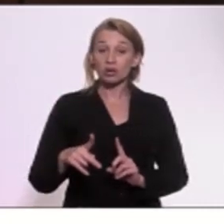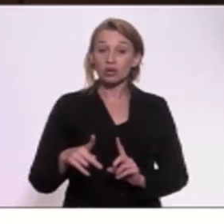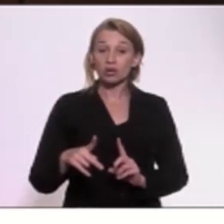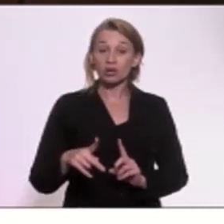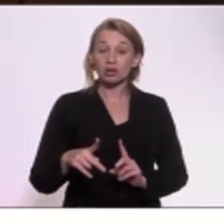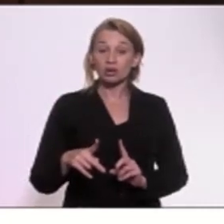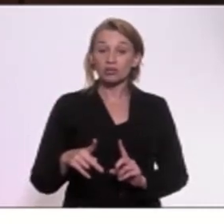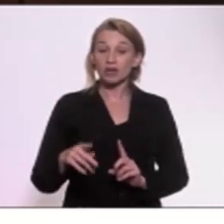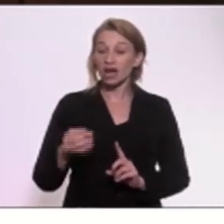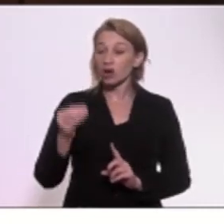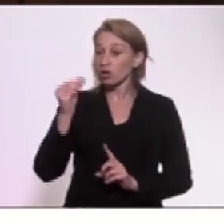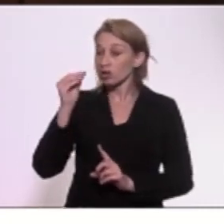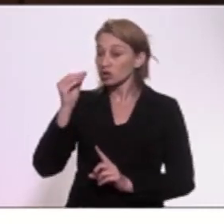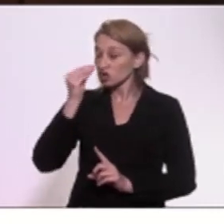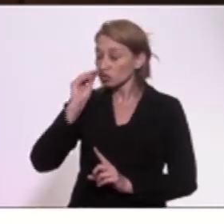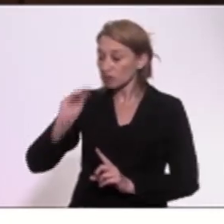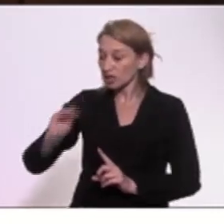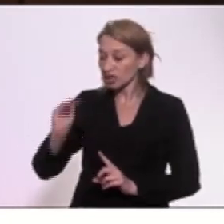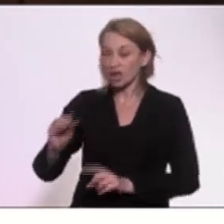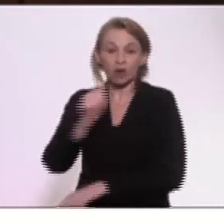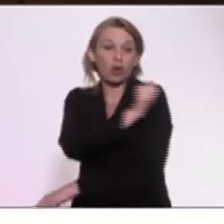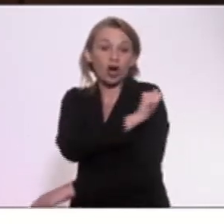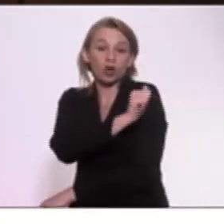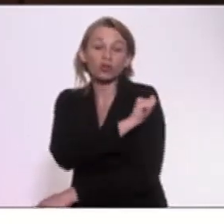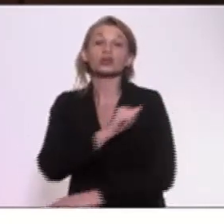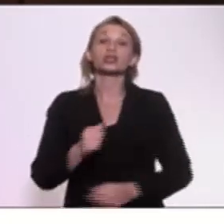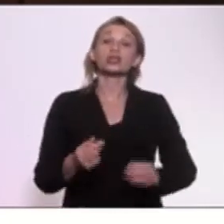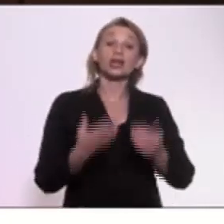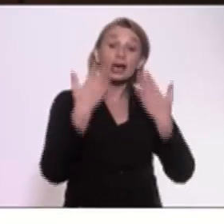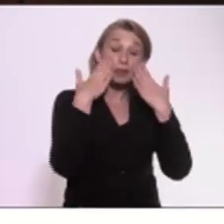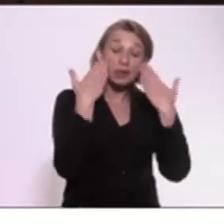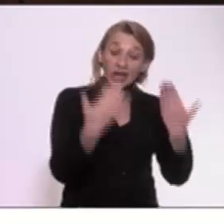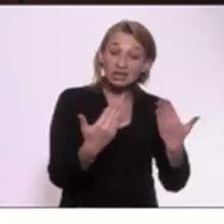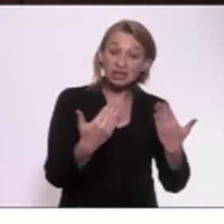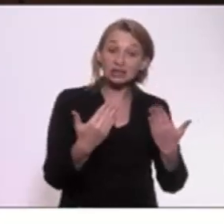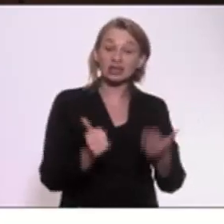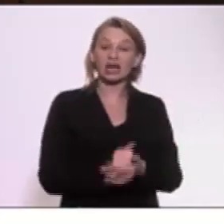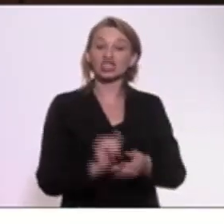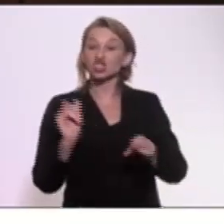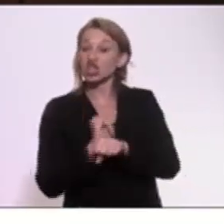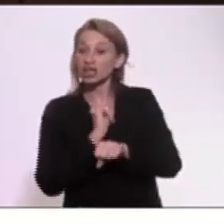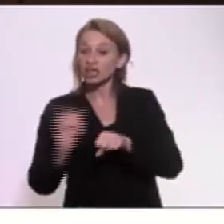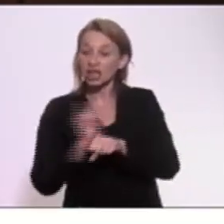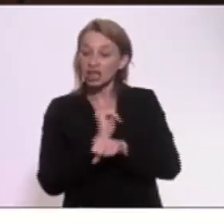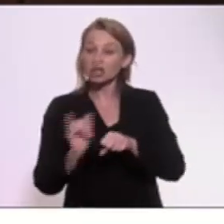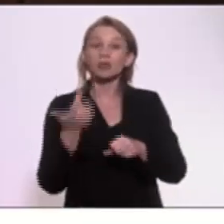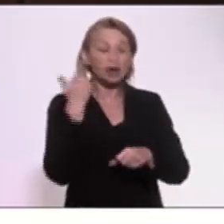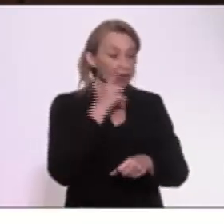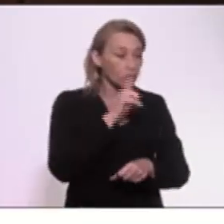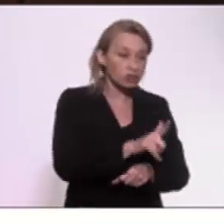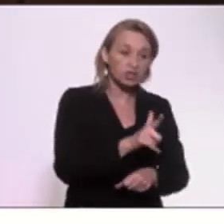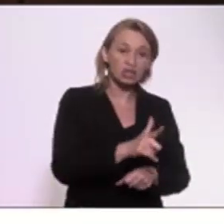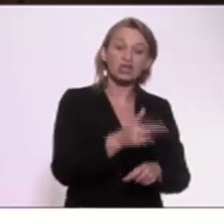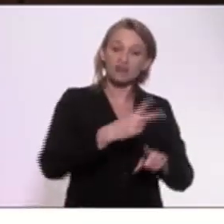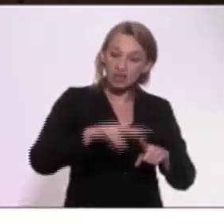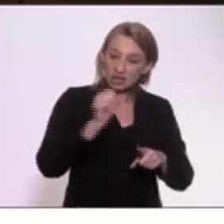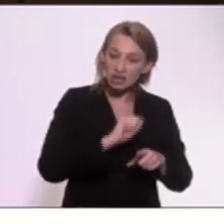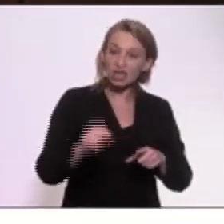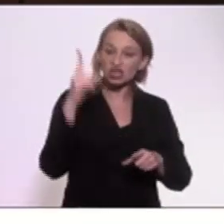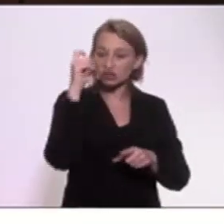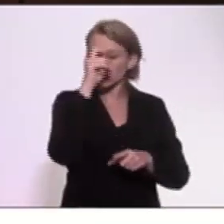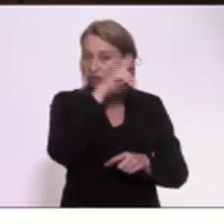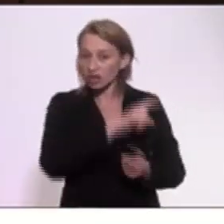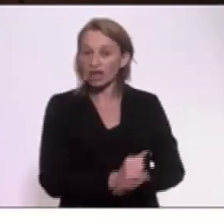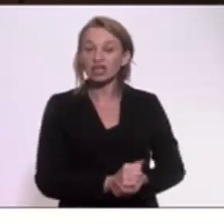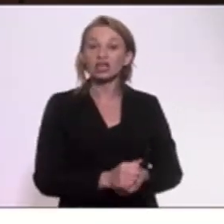que está com dificuldade. Tem que se apresentar mecanismos para enfrentar as dificuldades. Tem que se